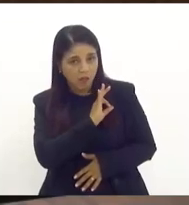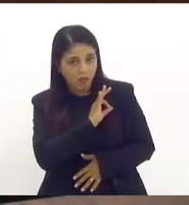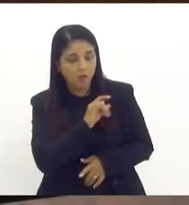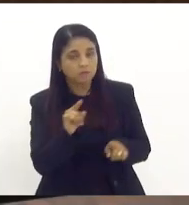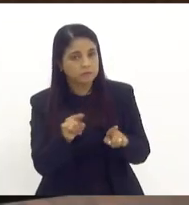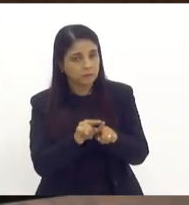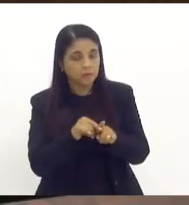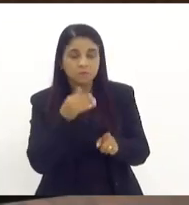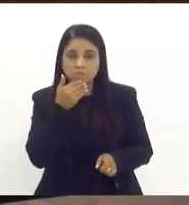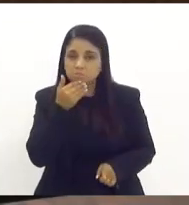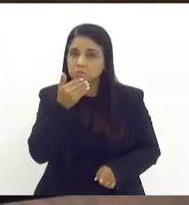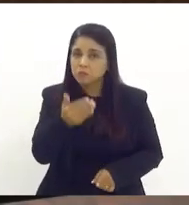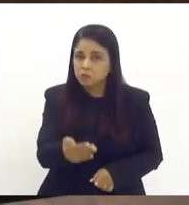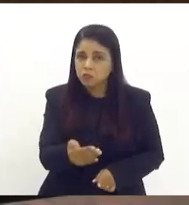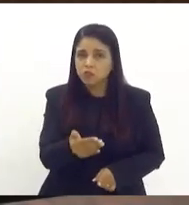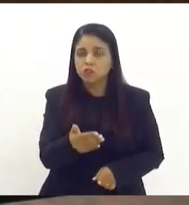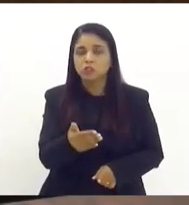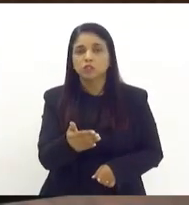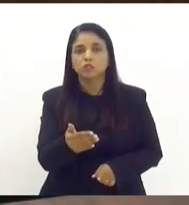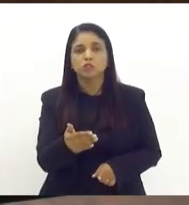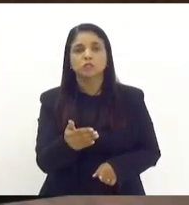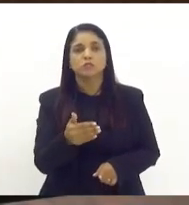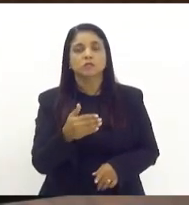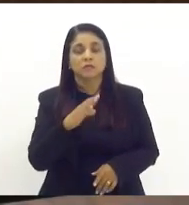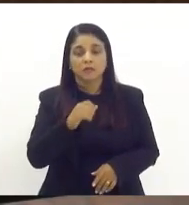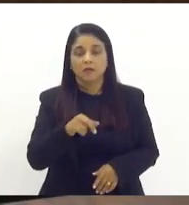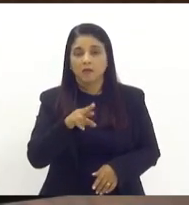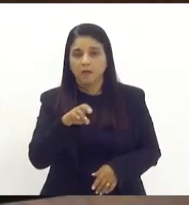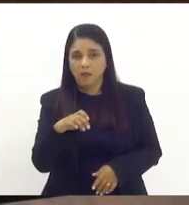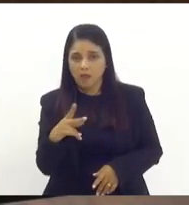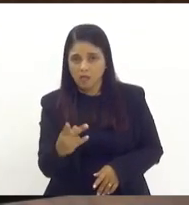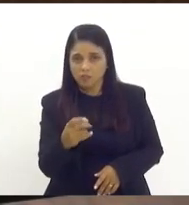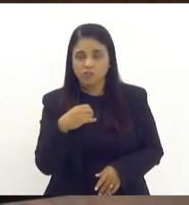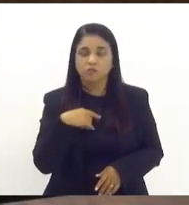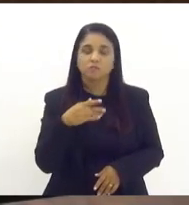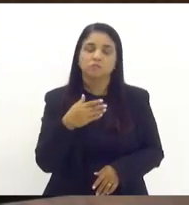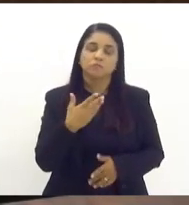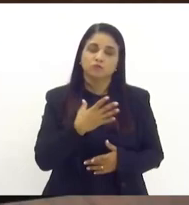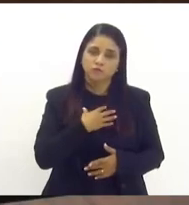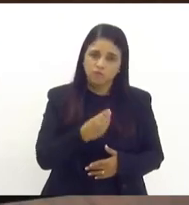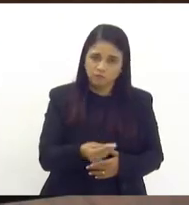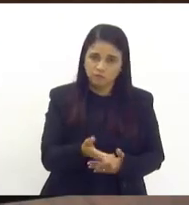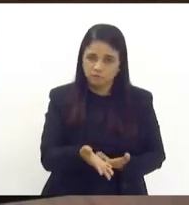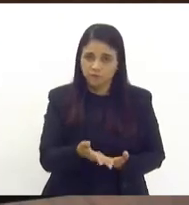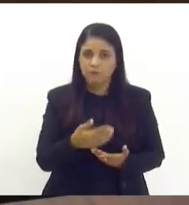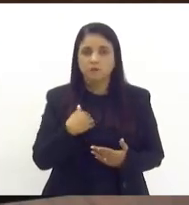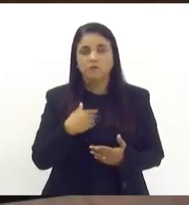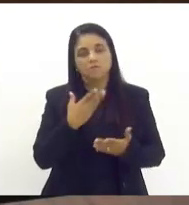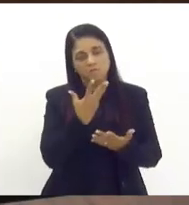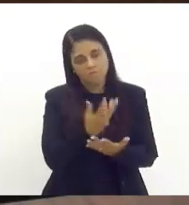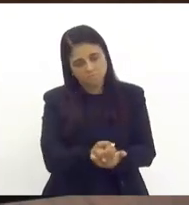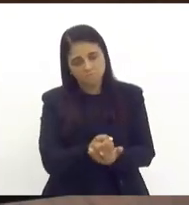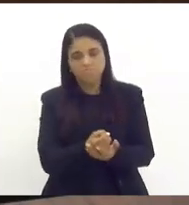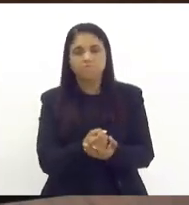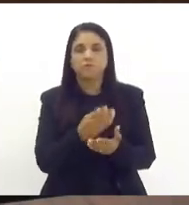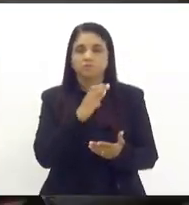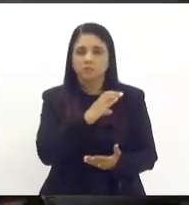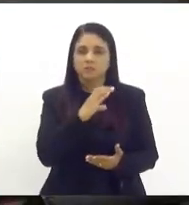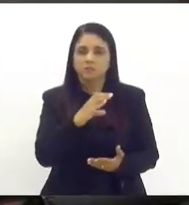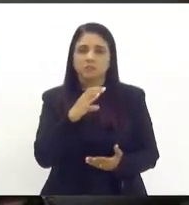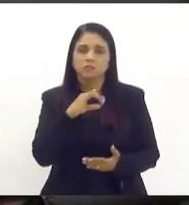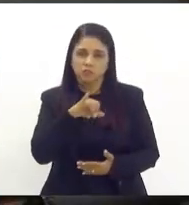pleitear também a creche para os seus filhos então o nosso parecer é favorável nos termos do parecer dessa ccj